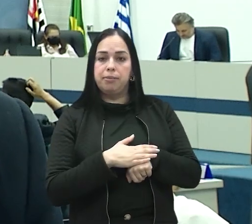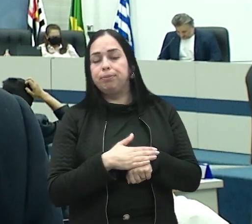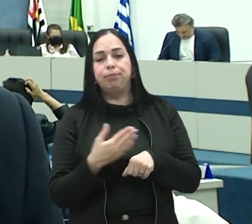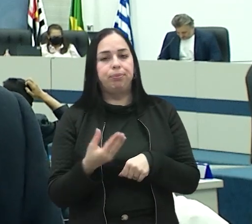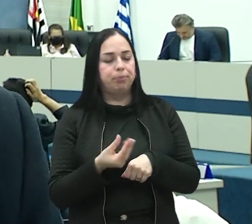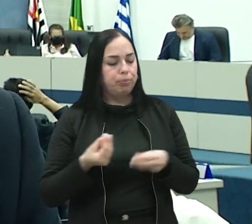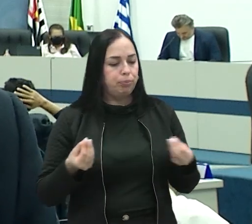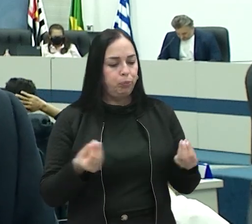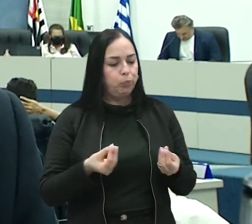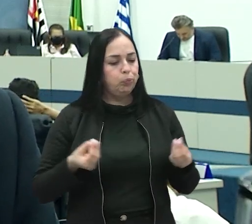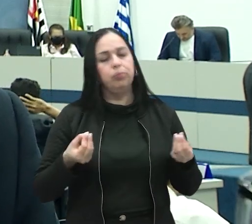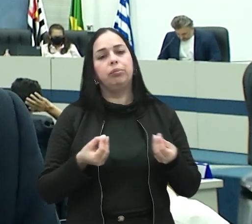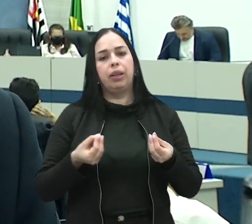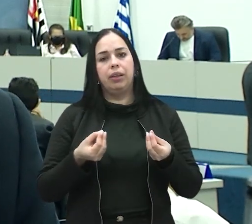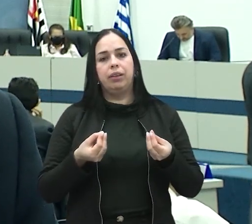fazer